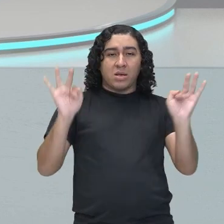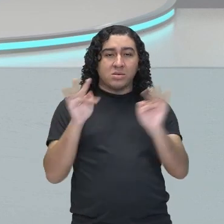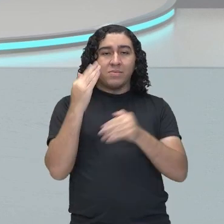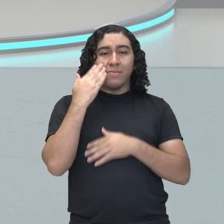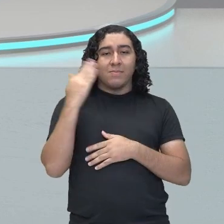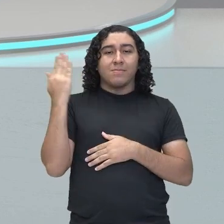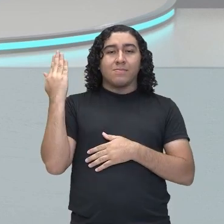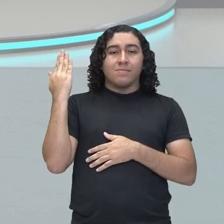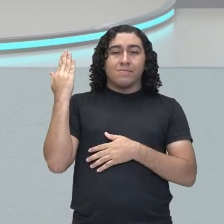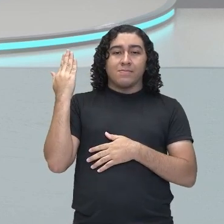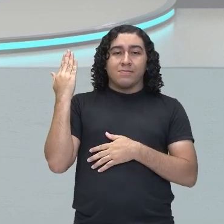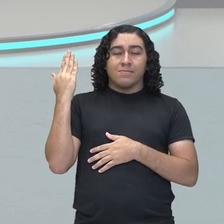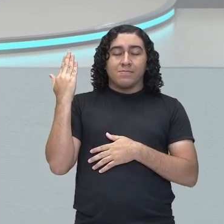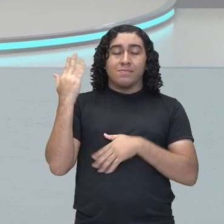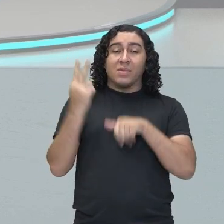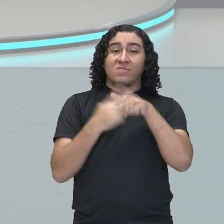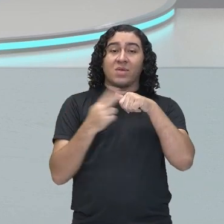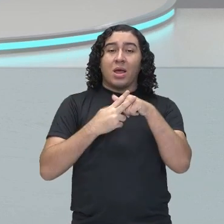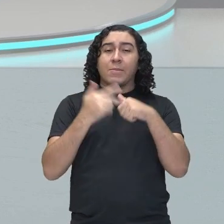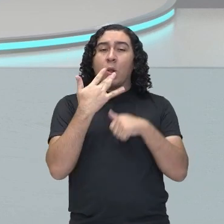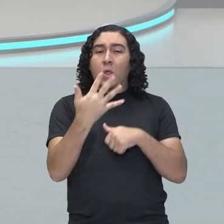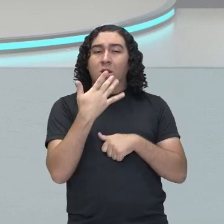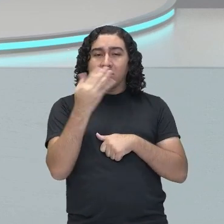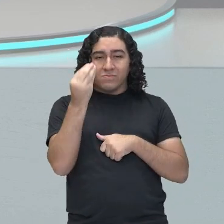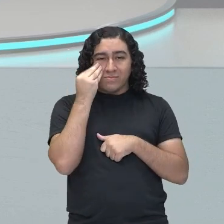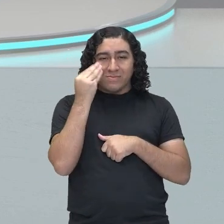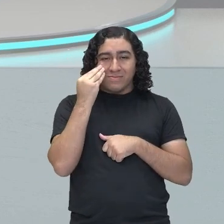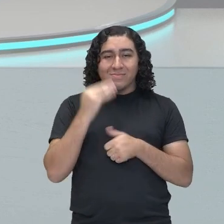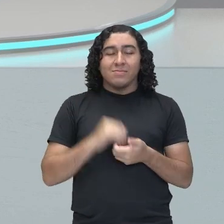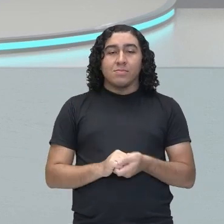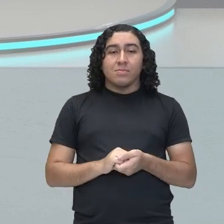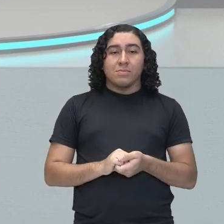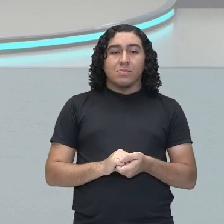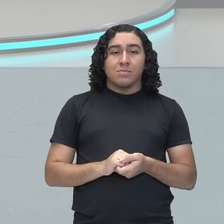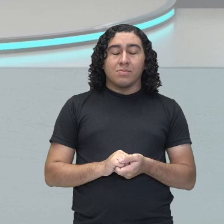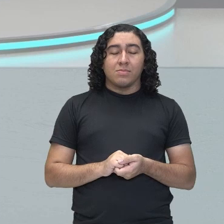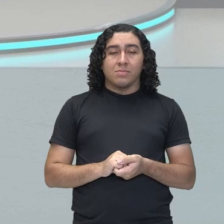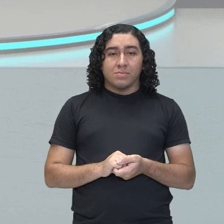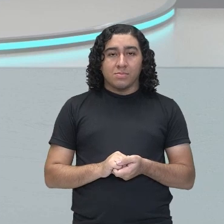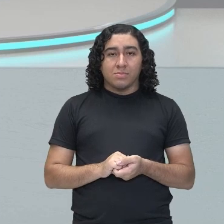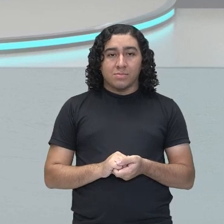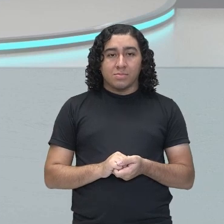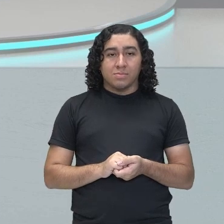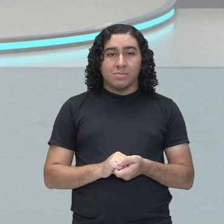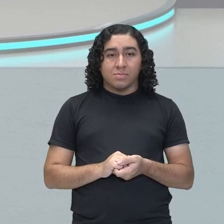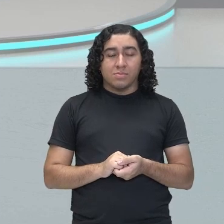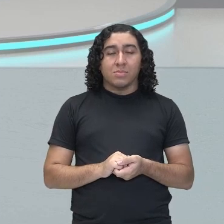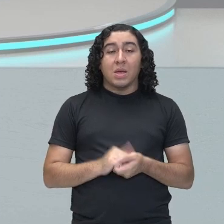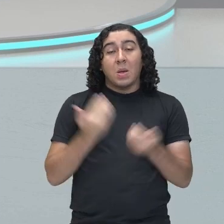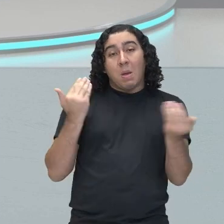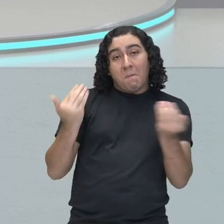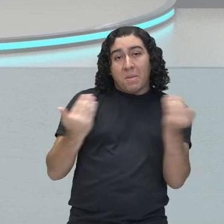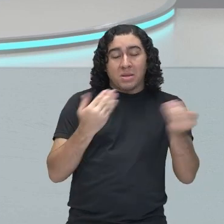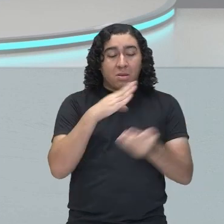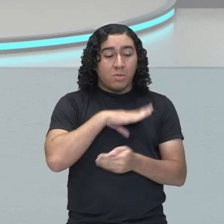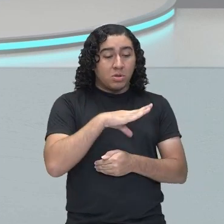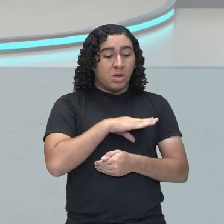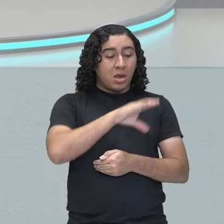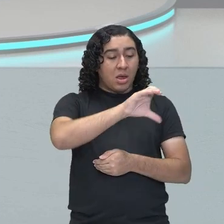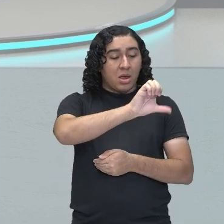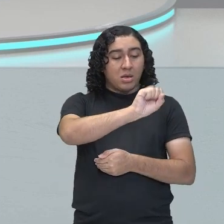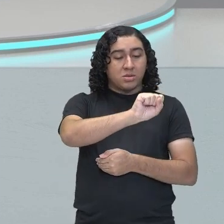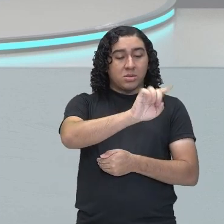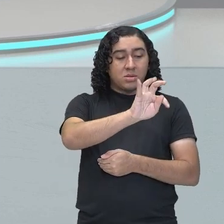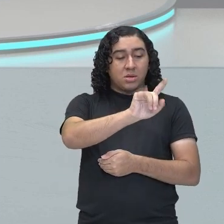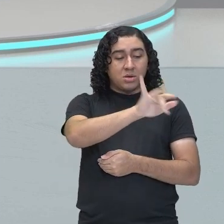com sua decisão ó o verbo estar aí para nós espero que estejam no espanhol Espero que est o verbo